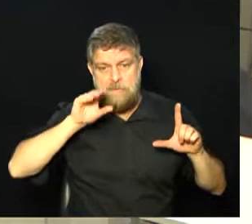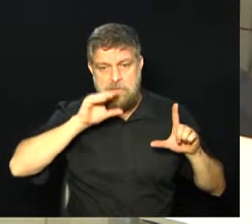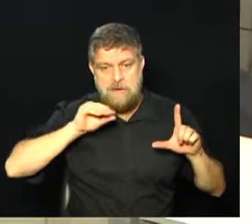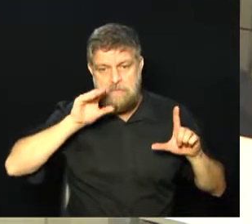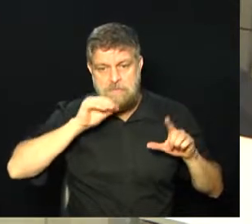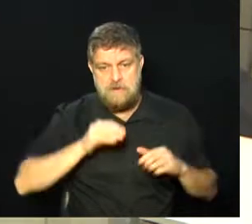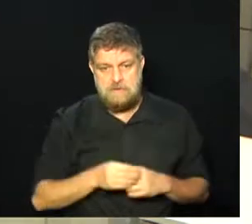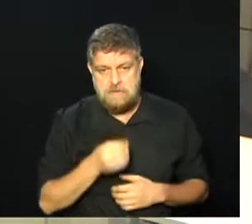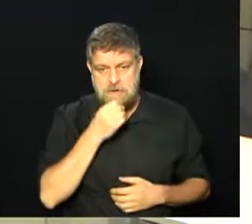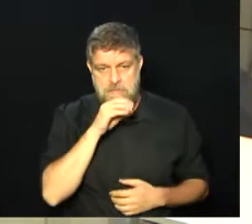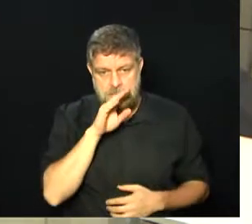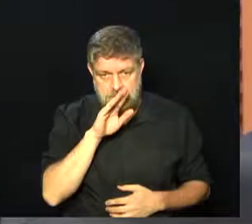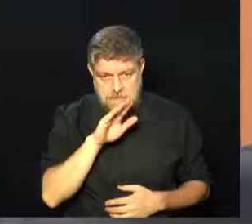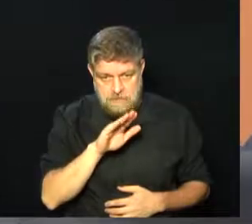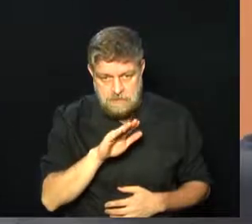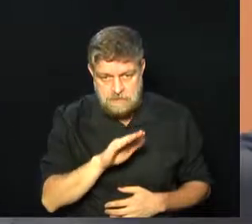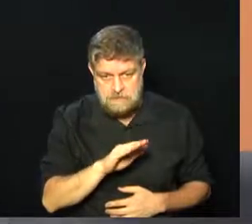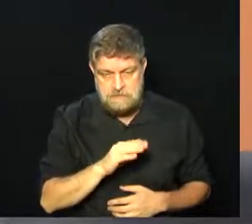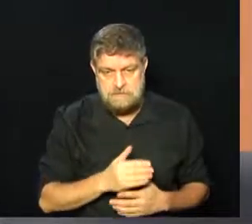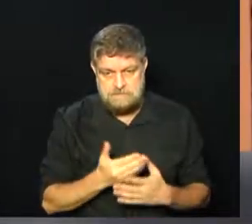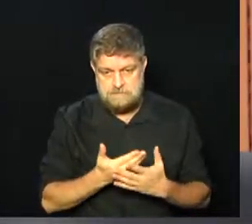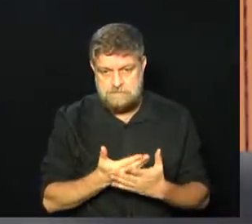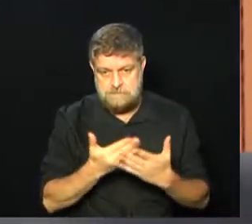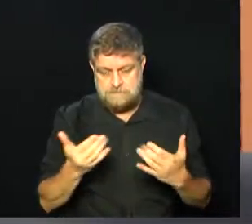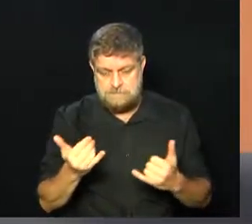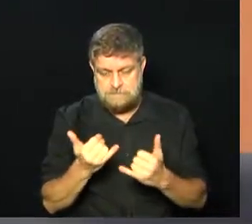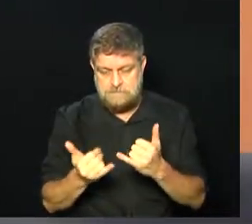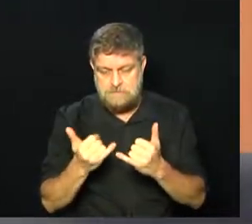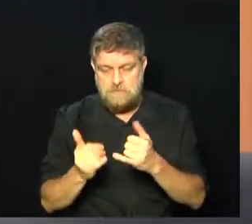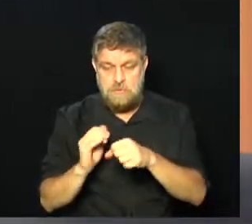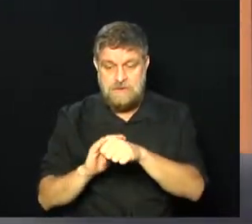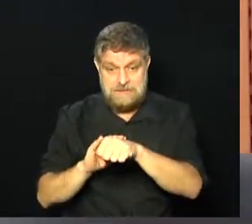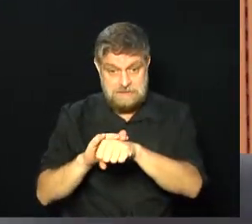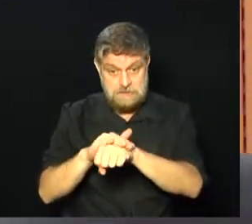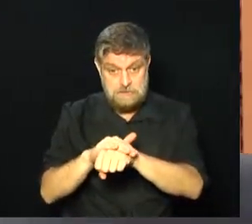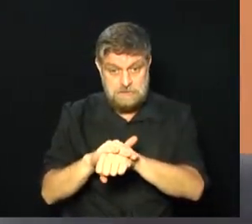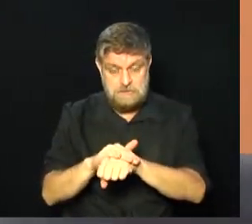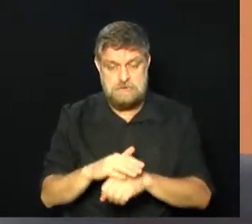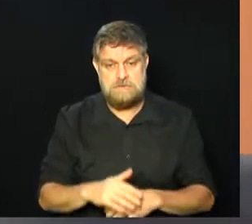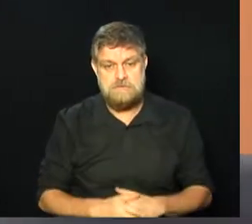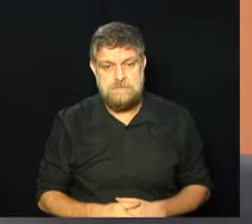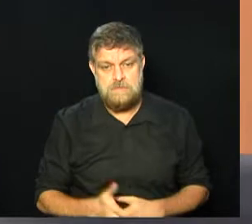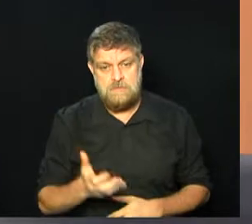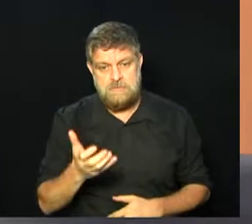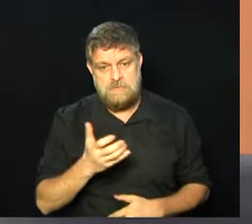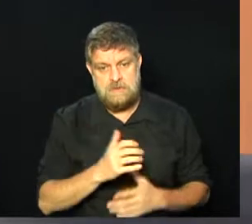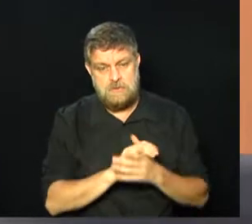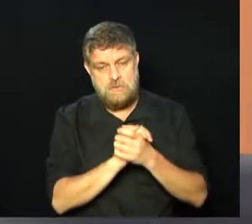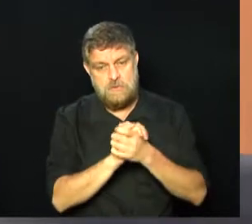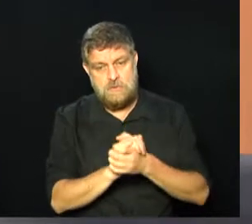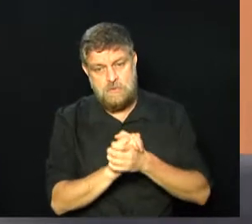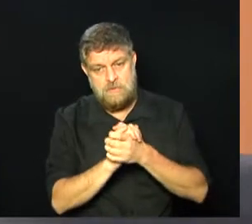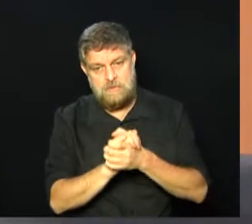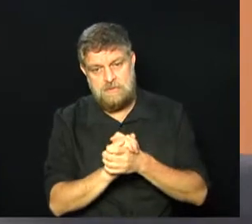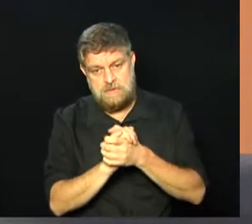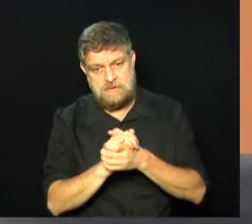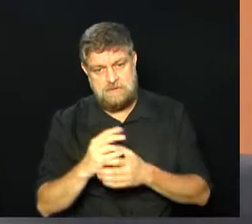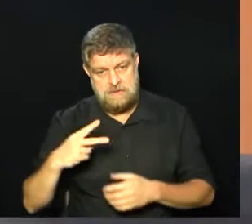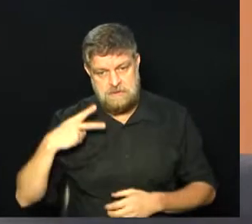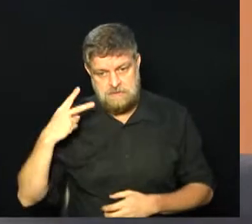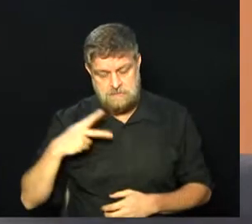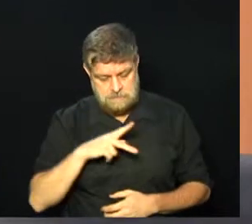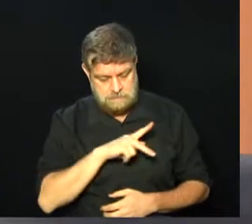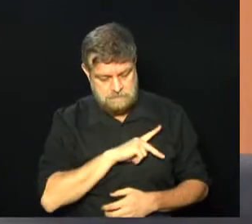Boa tarde, senhoras e senhores, quase boa noite. Quero saudar aqui o vereador Paulo